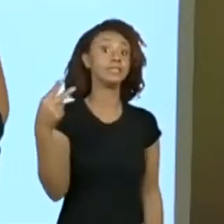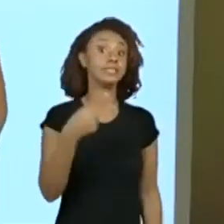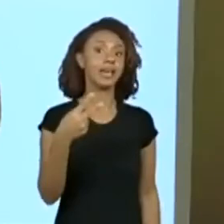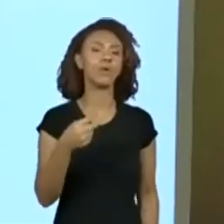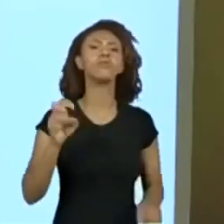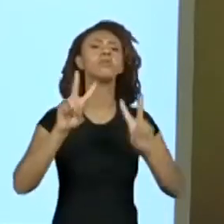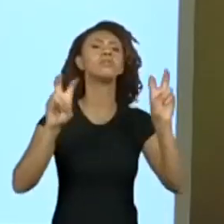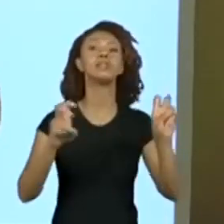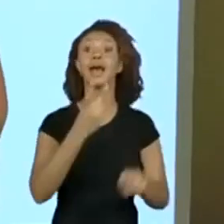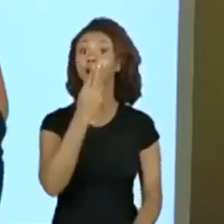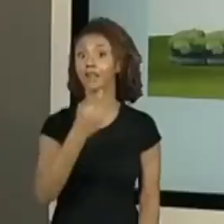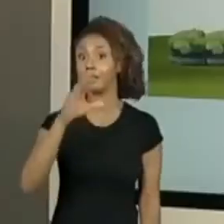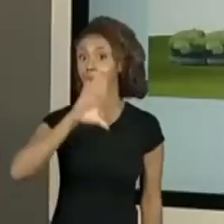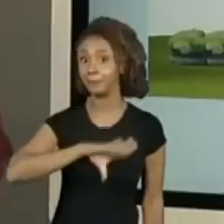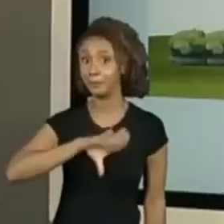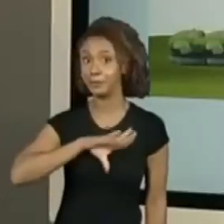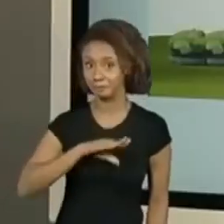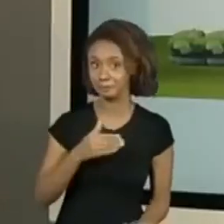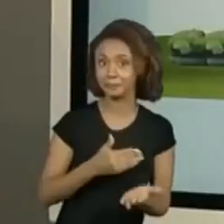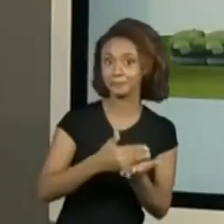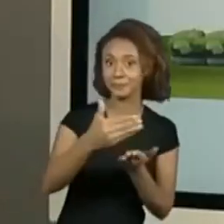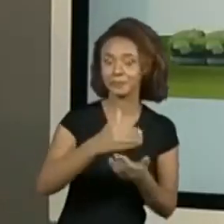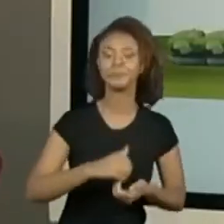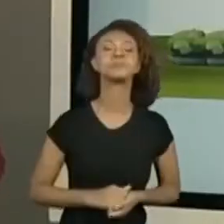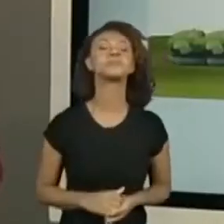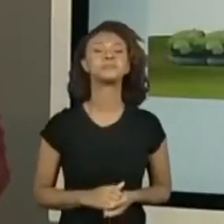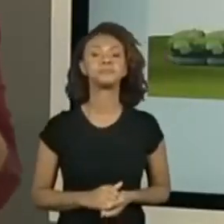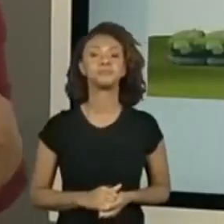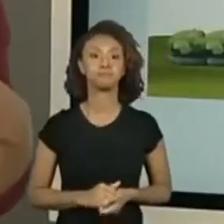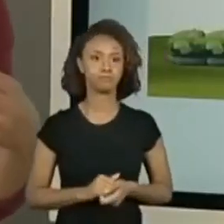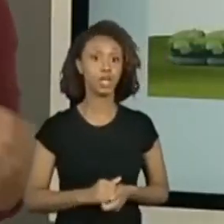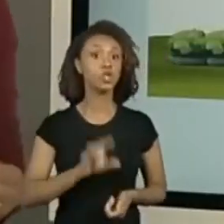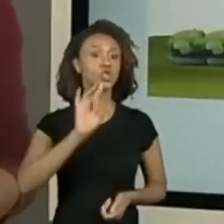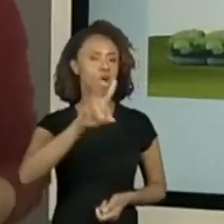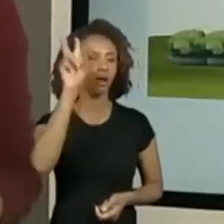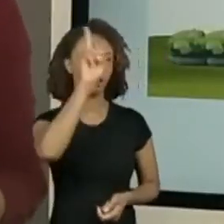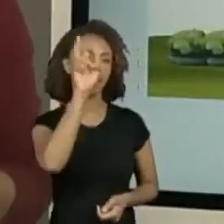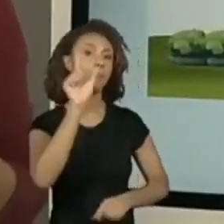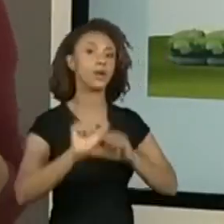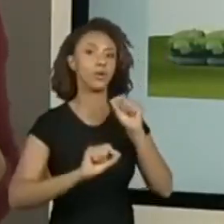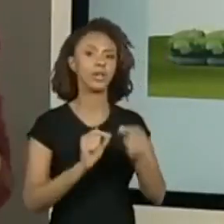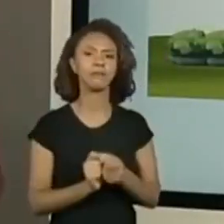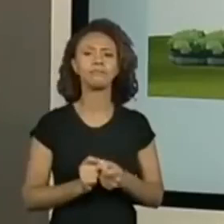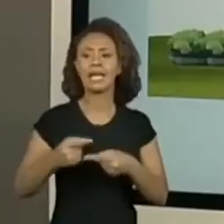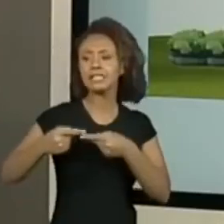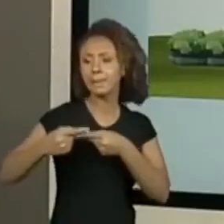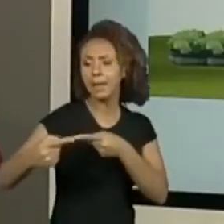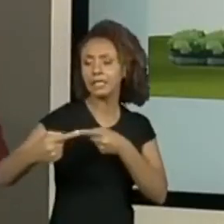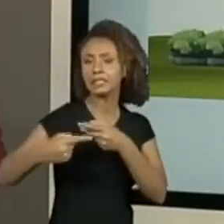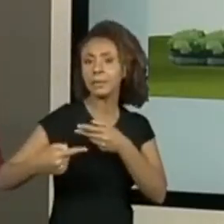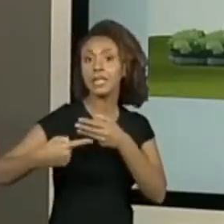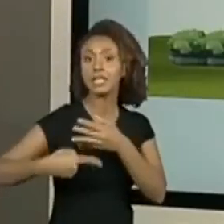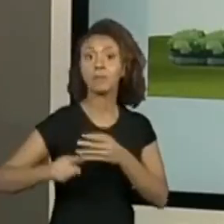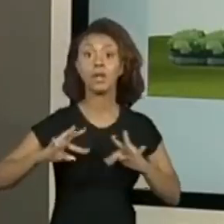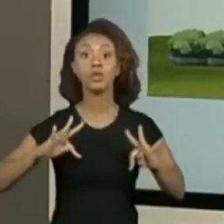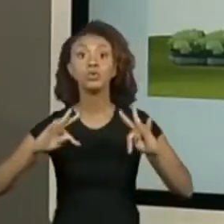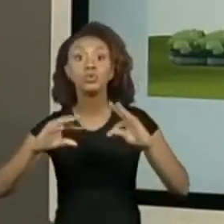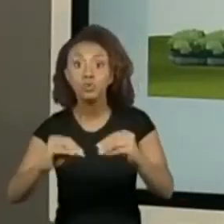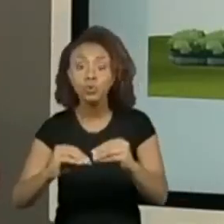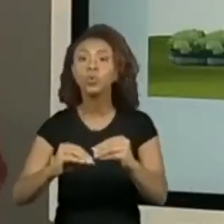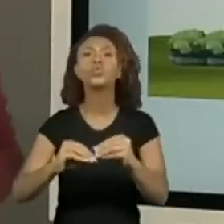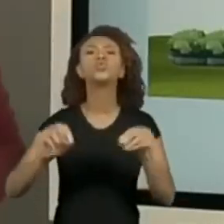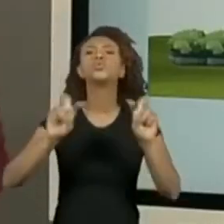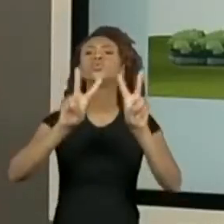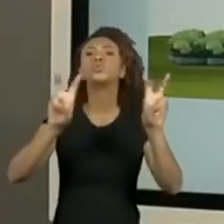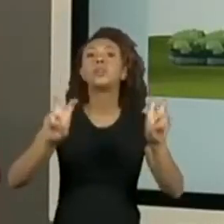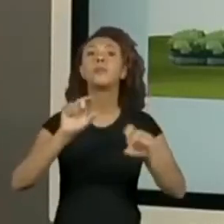língua portuguesa. Vamos lá, Pro? Vamos lá. Então, para lembrar que toda essa semana as nossas atividades estão sendo para que a gente